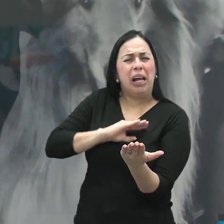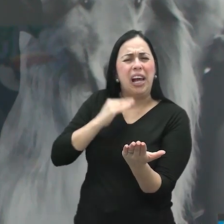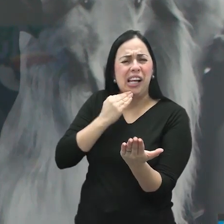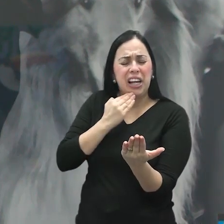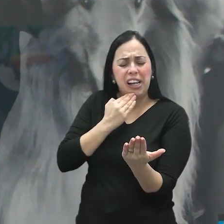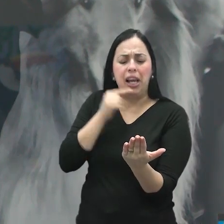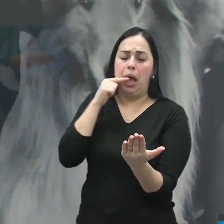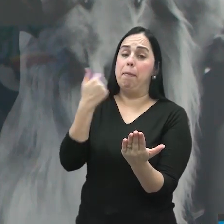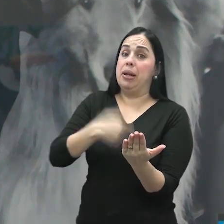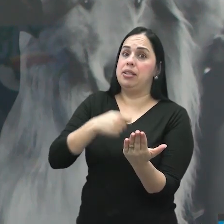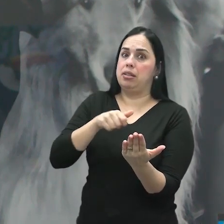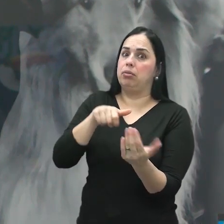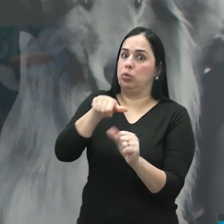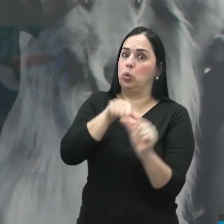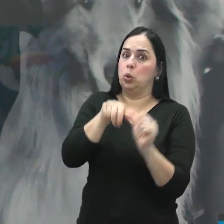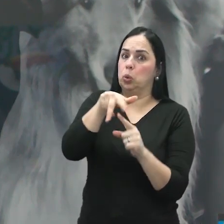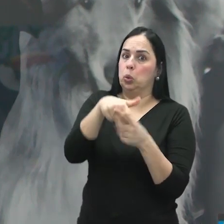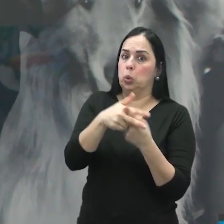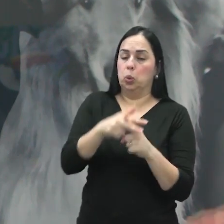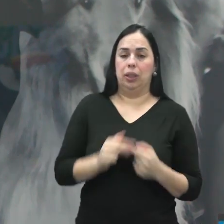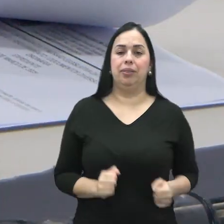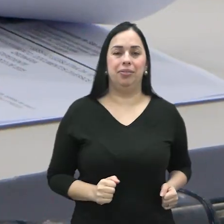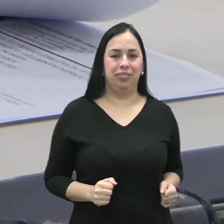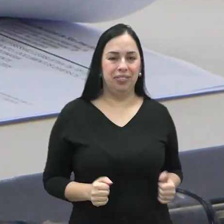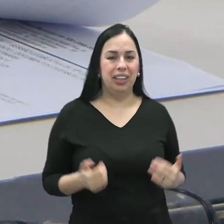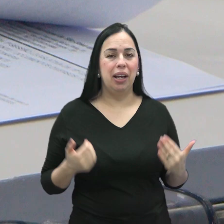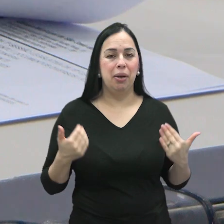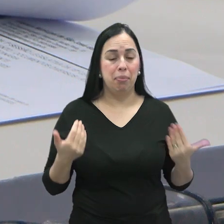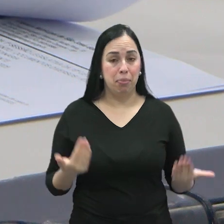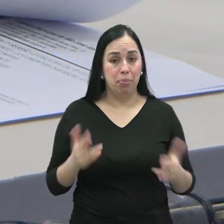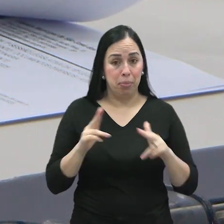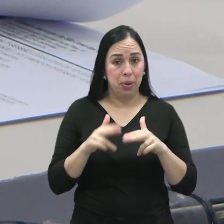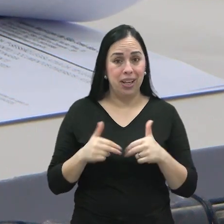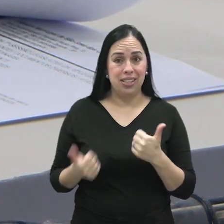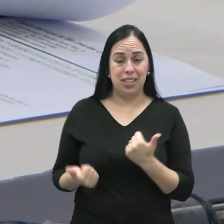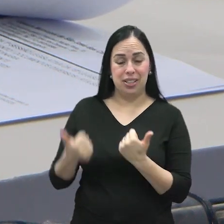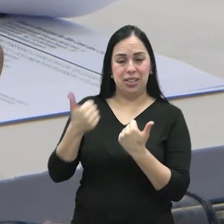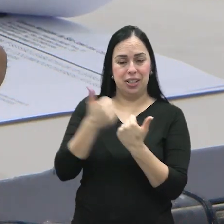você precisa tirar a limpo, né, para ver se está tudo certo. Portanto, os